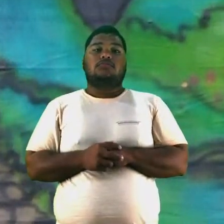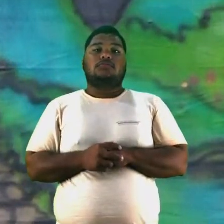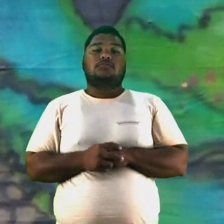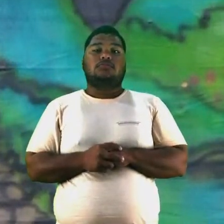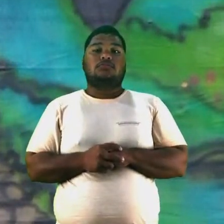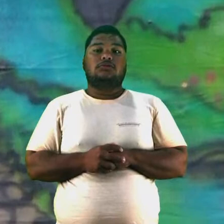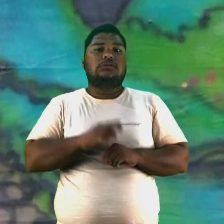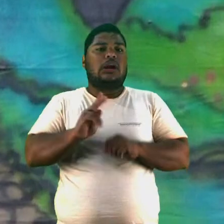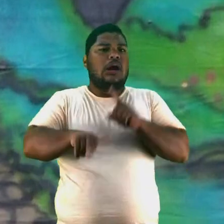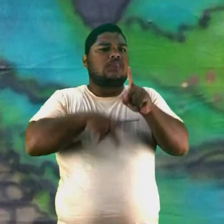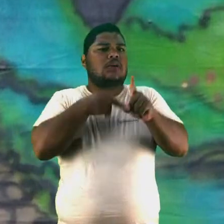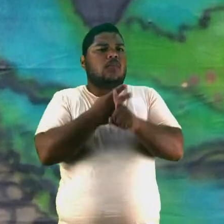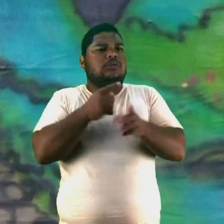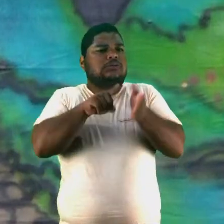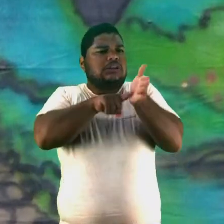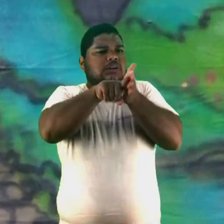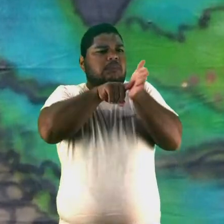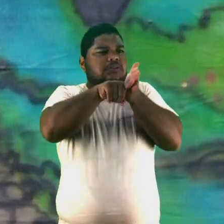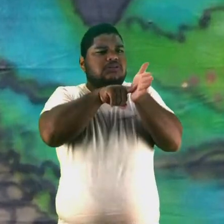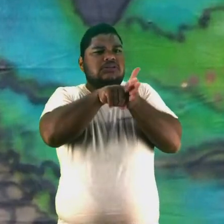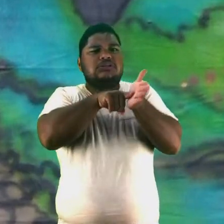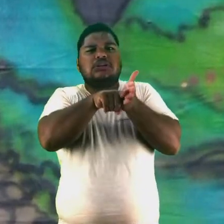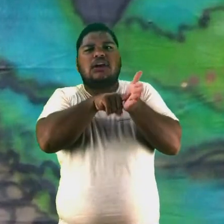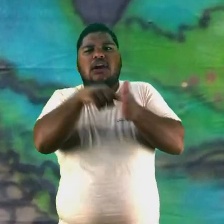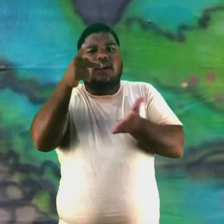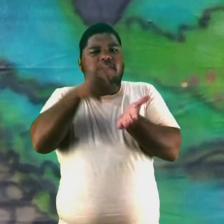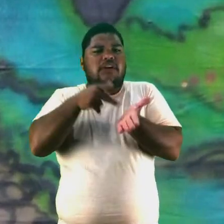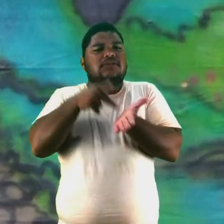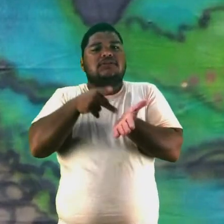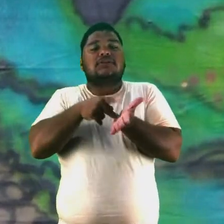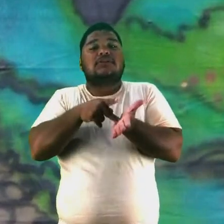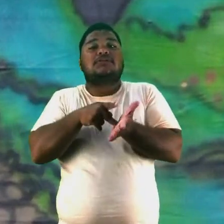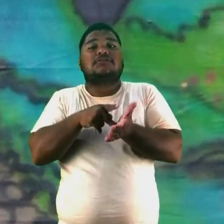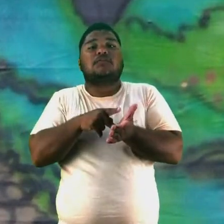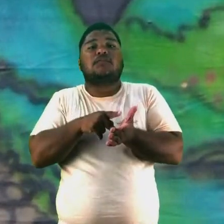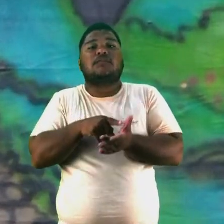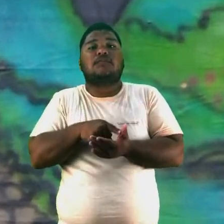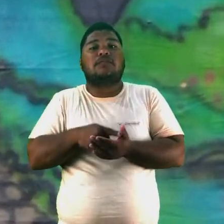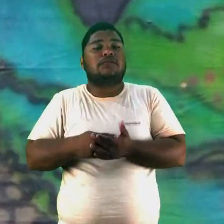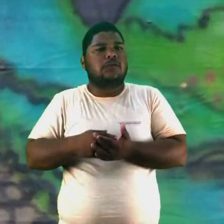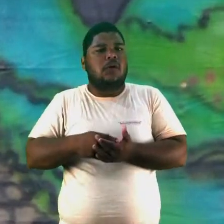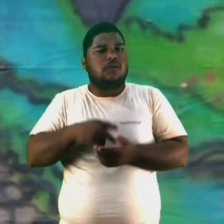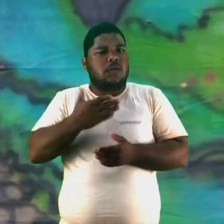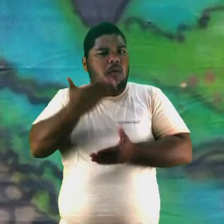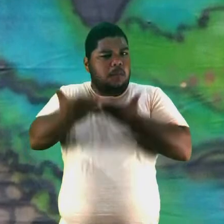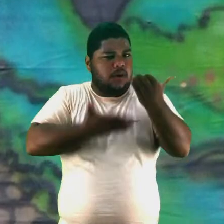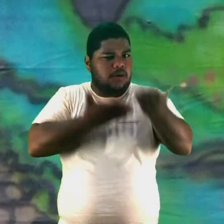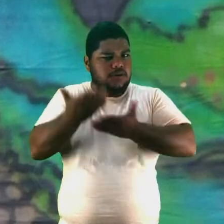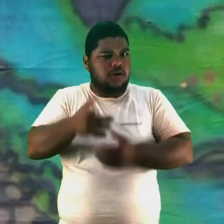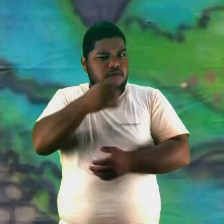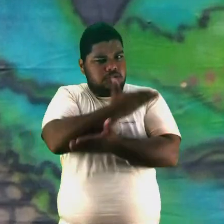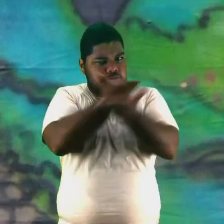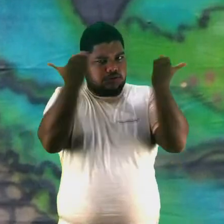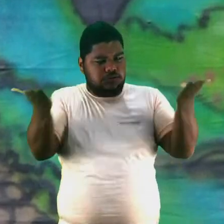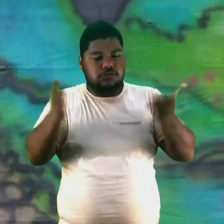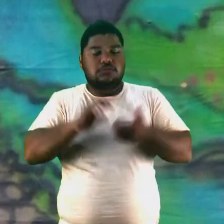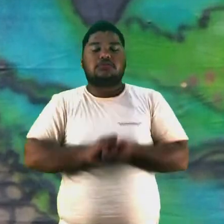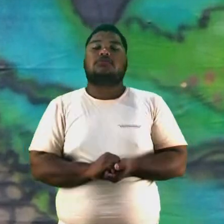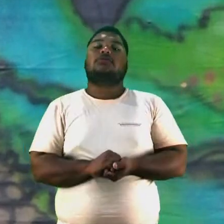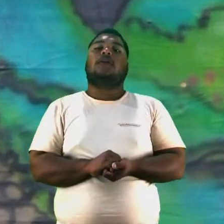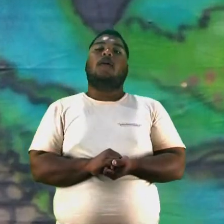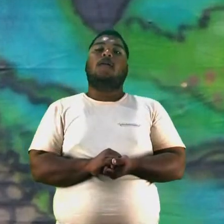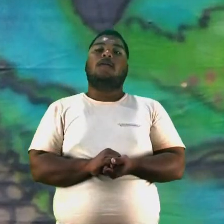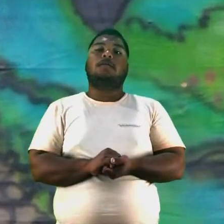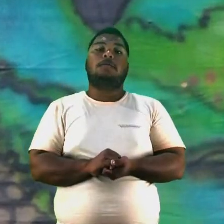Depois de eu ver que essa pesquisa era verdadeira, eu resolvi compartilhar com você. Foi feito um estudo nos